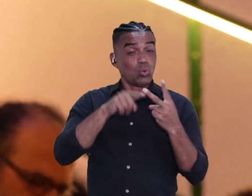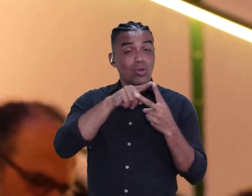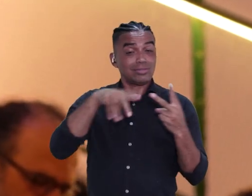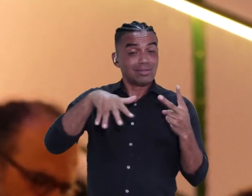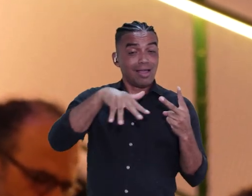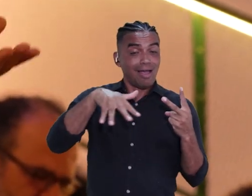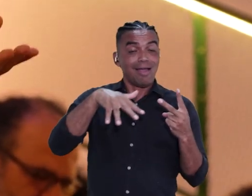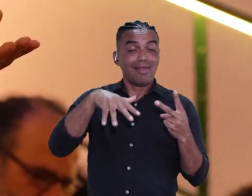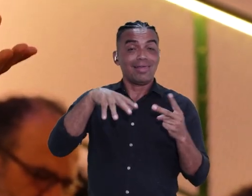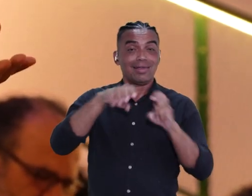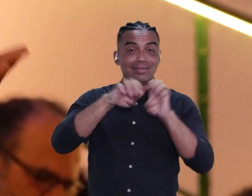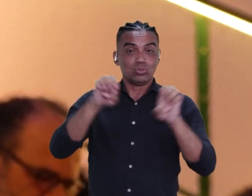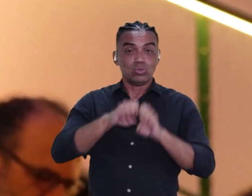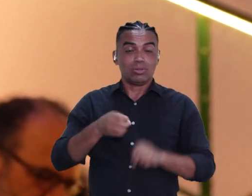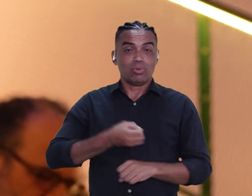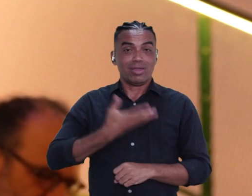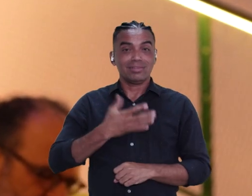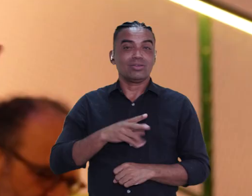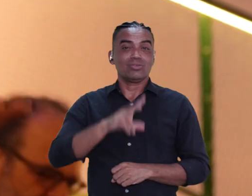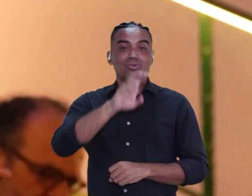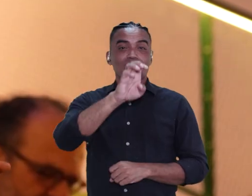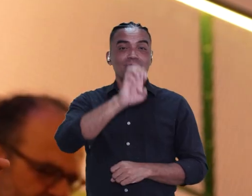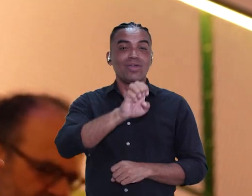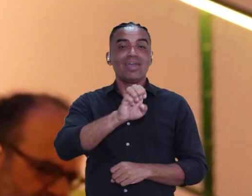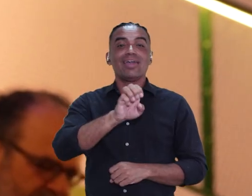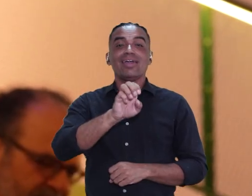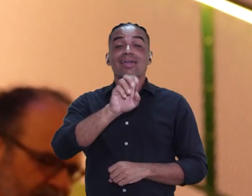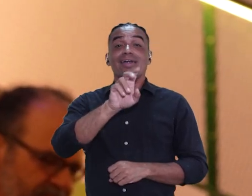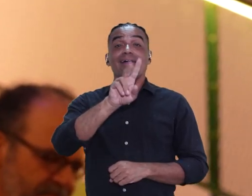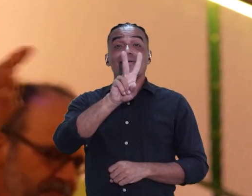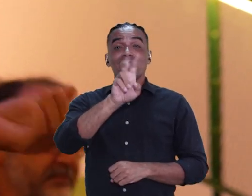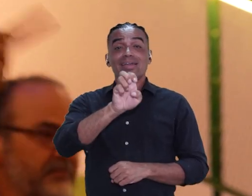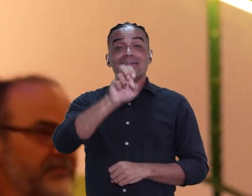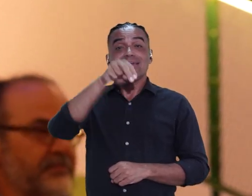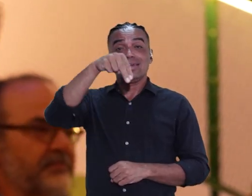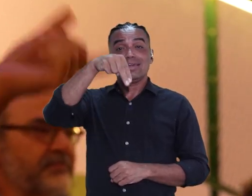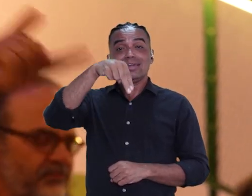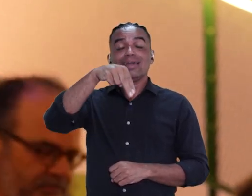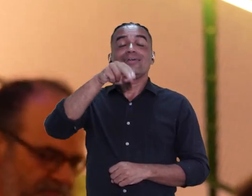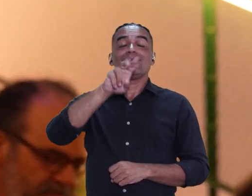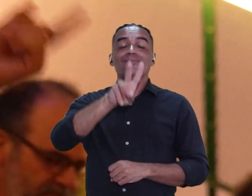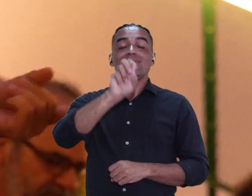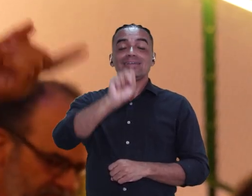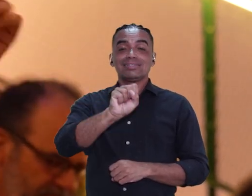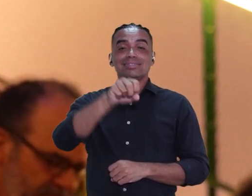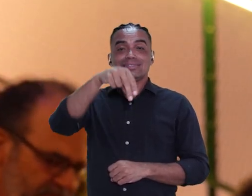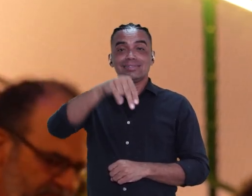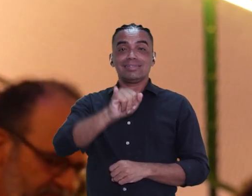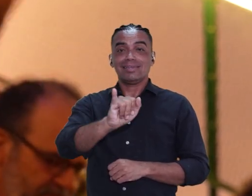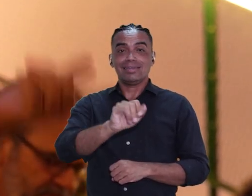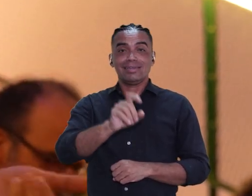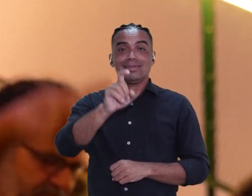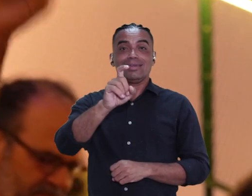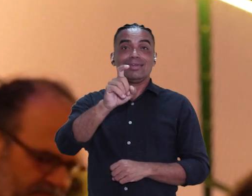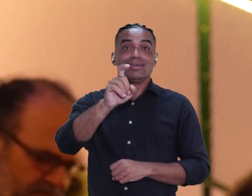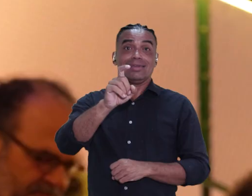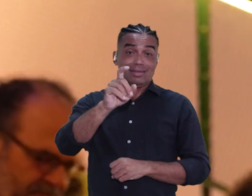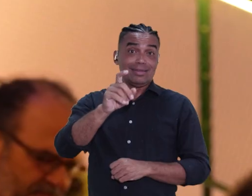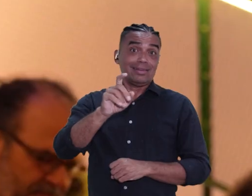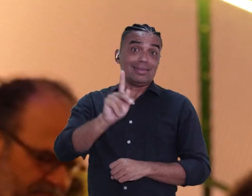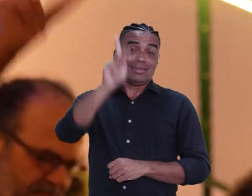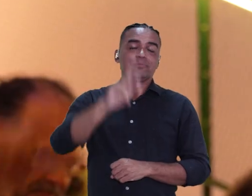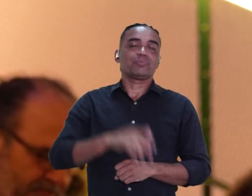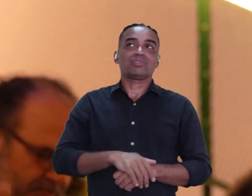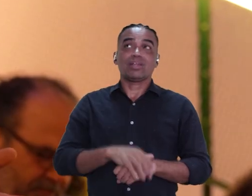poema, um citado pelo Wisnik, que é a opacidade da pedra, e o outro, o caminho que se repete, né? No meio do caminho tinha